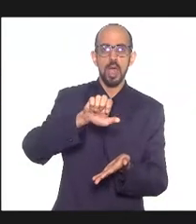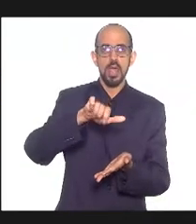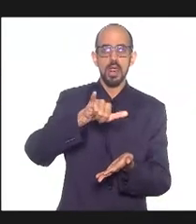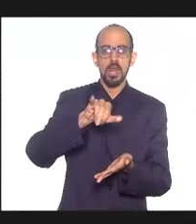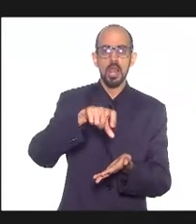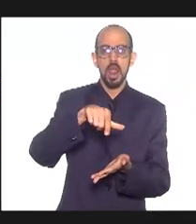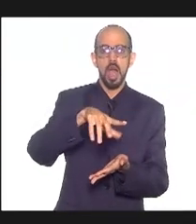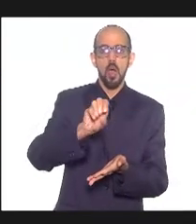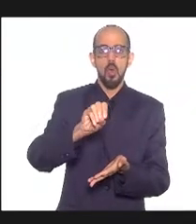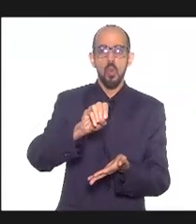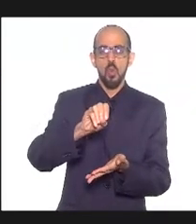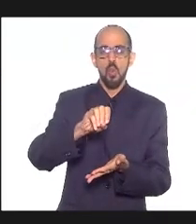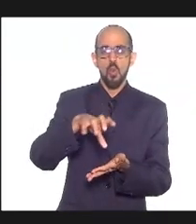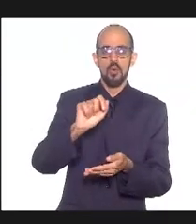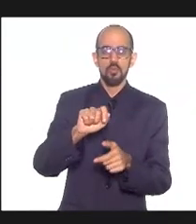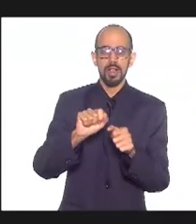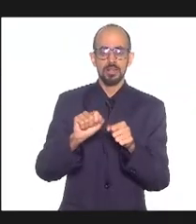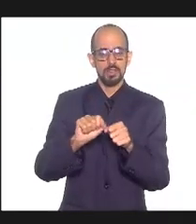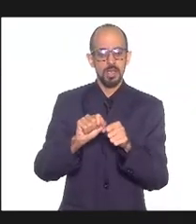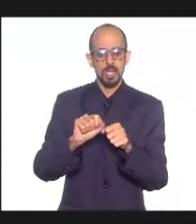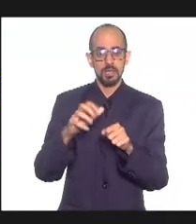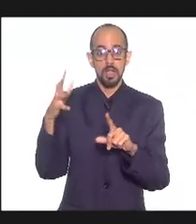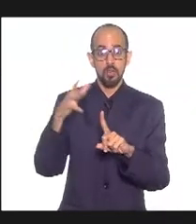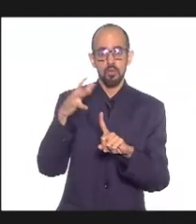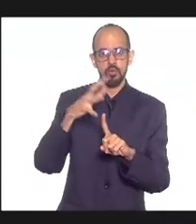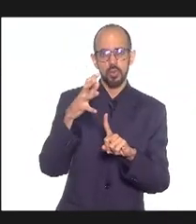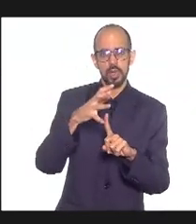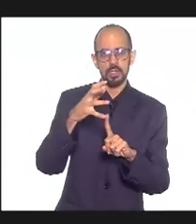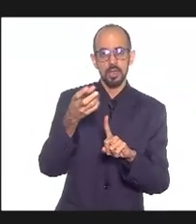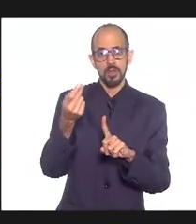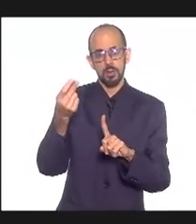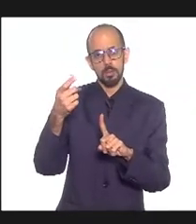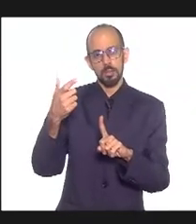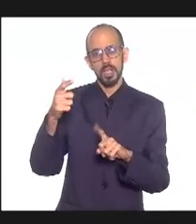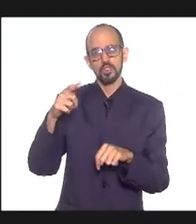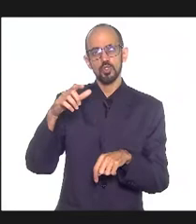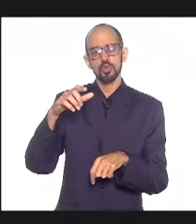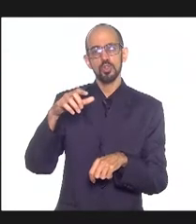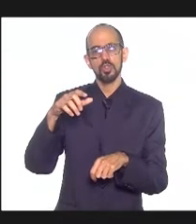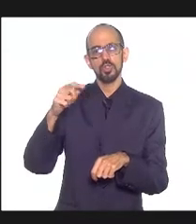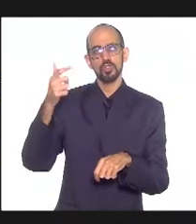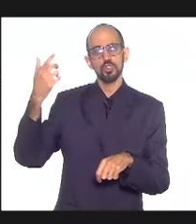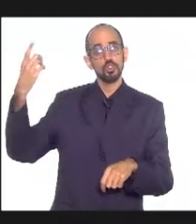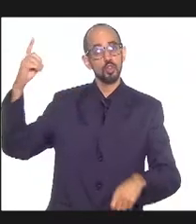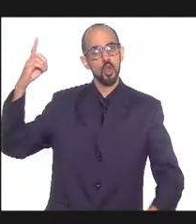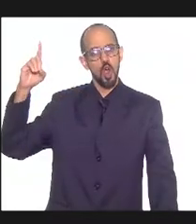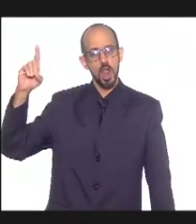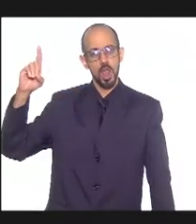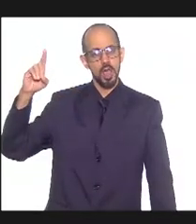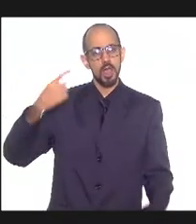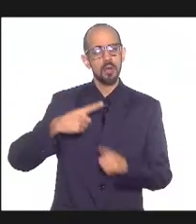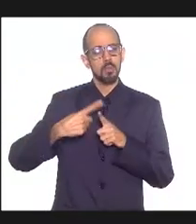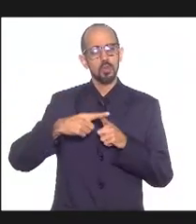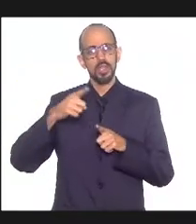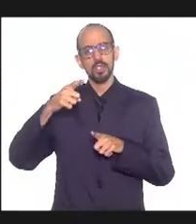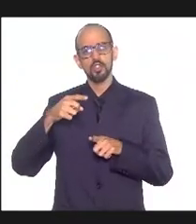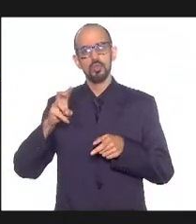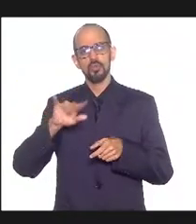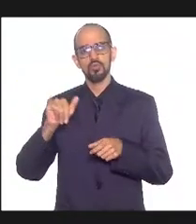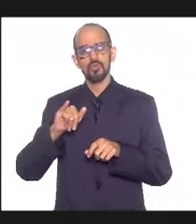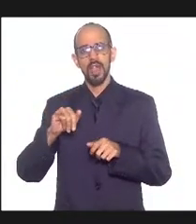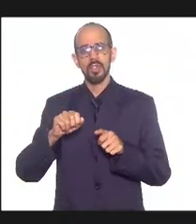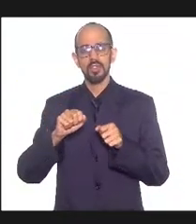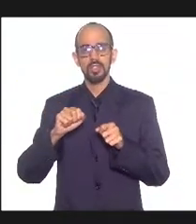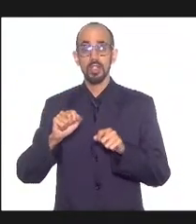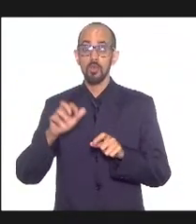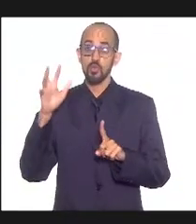GNL, basicamente influenciados como um preço de commodity, dolarizado, porque isso vai repercutir na tarifa interna. Acho que essa é